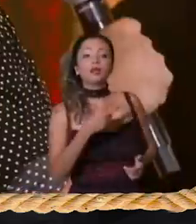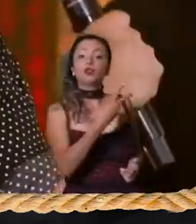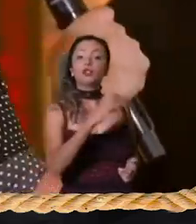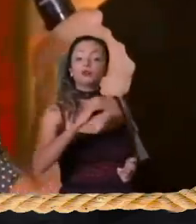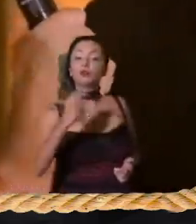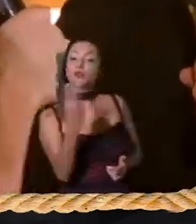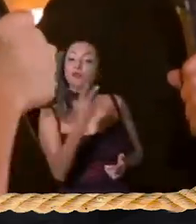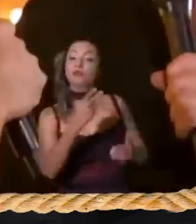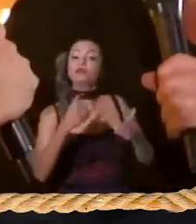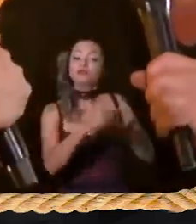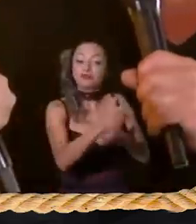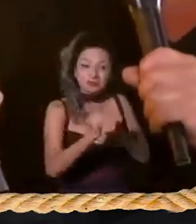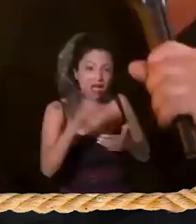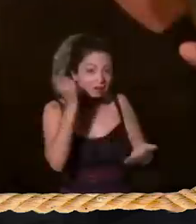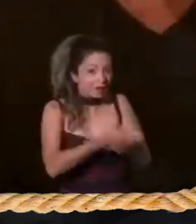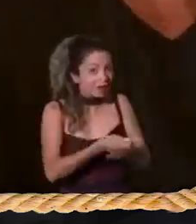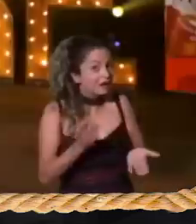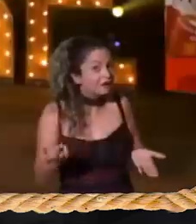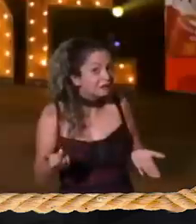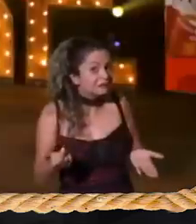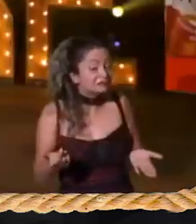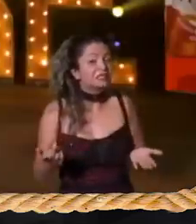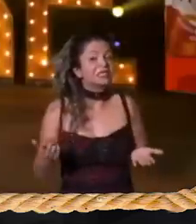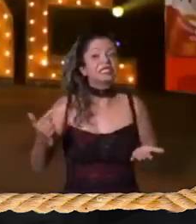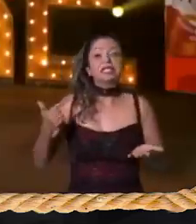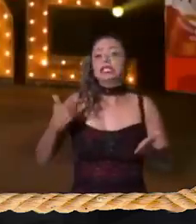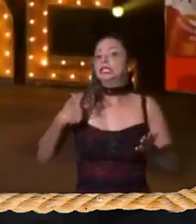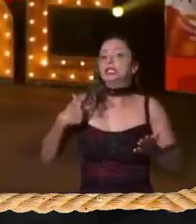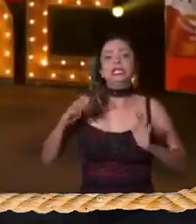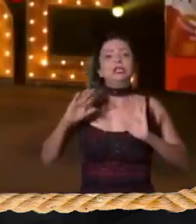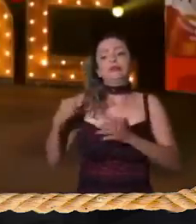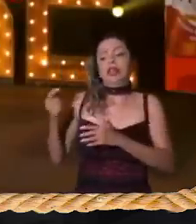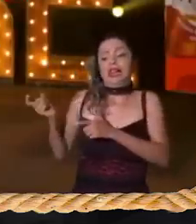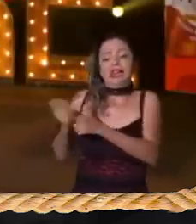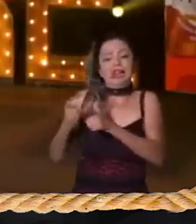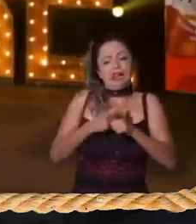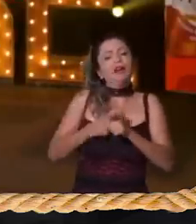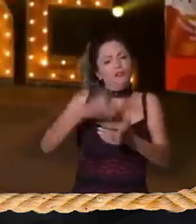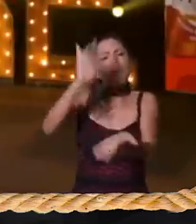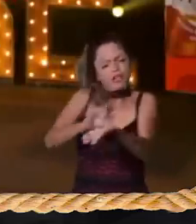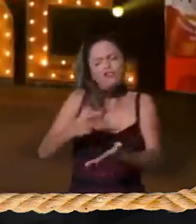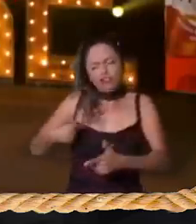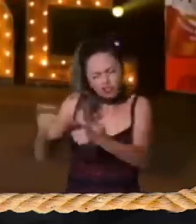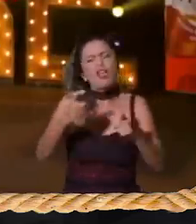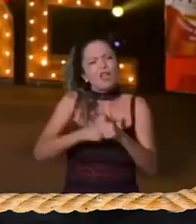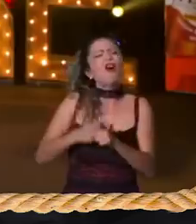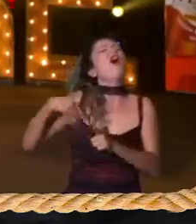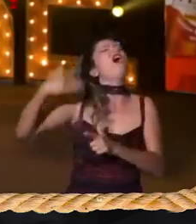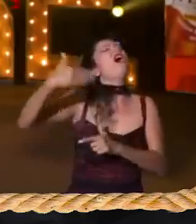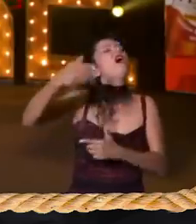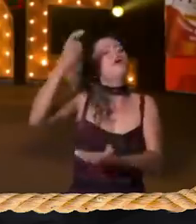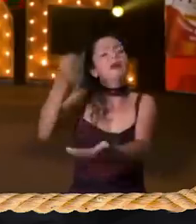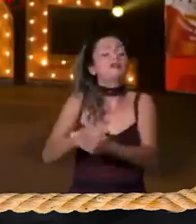consegue pagar pelo menos 30% que você deve, né? Eu suspendi tudo, que eu devo e não nego e pago quando puder. Põe na conta